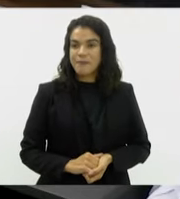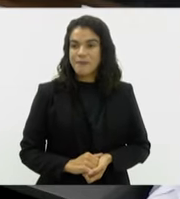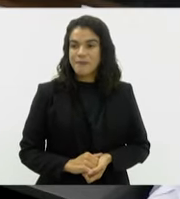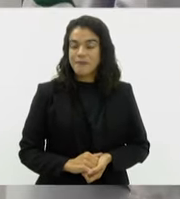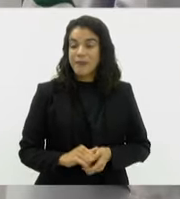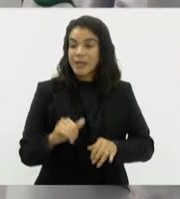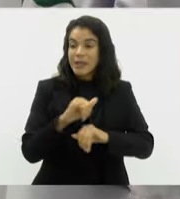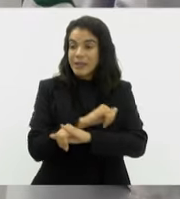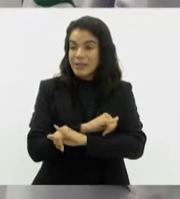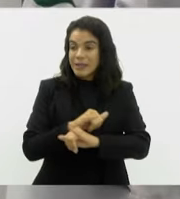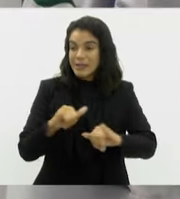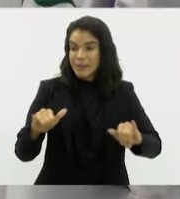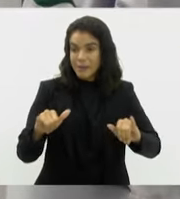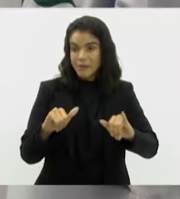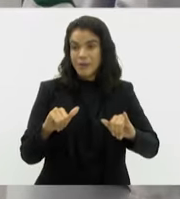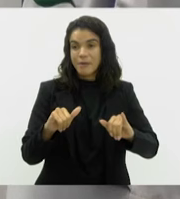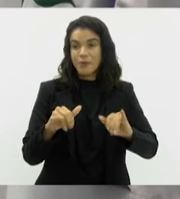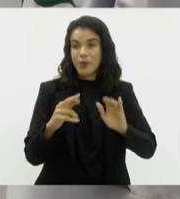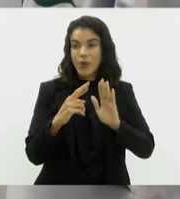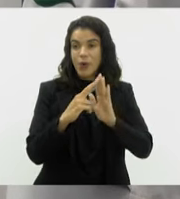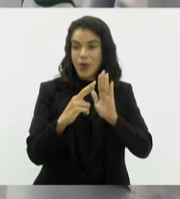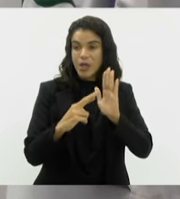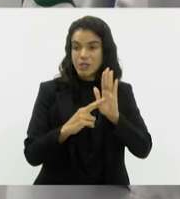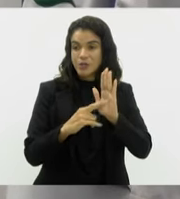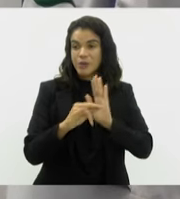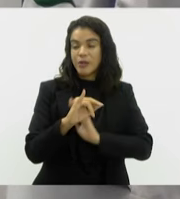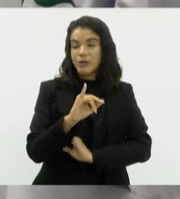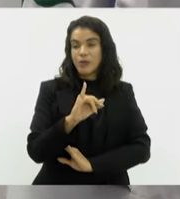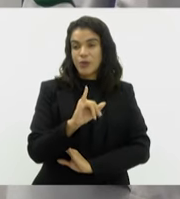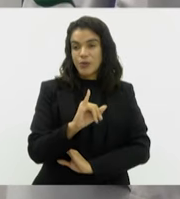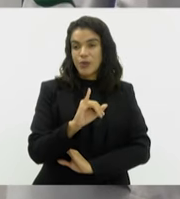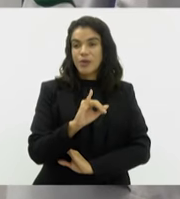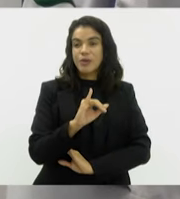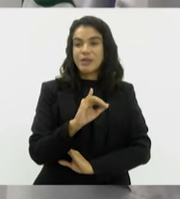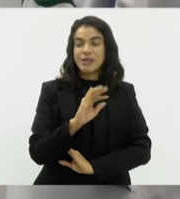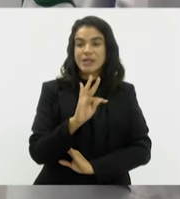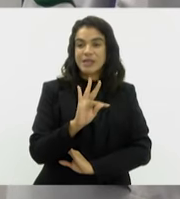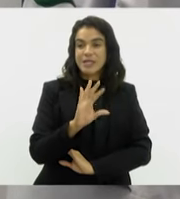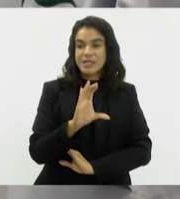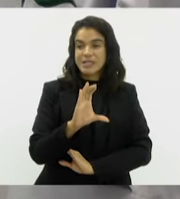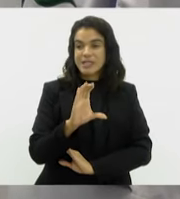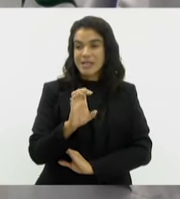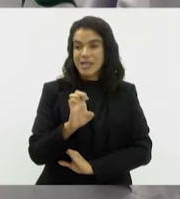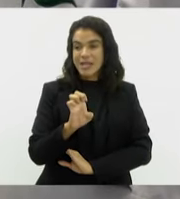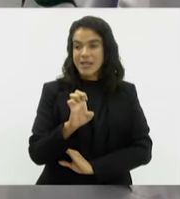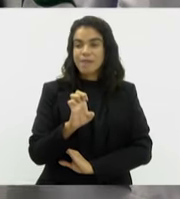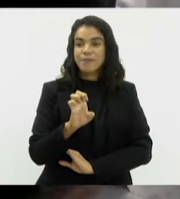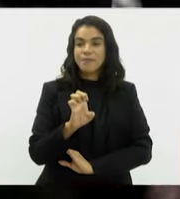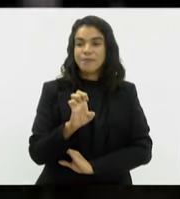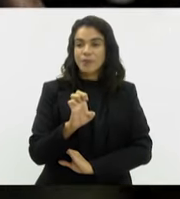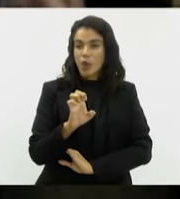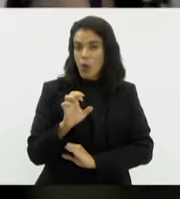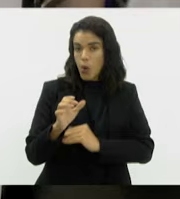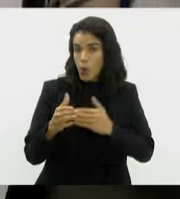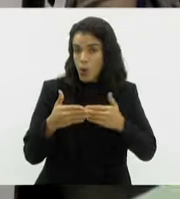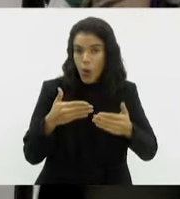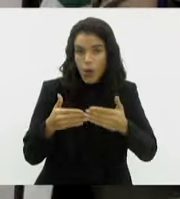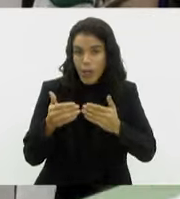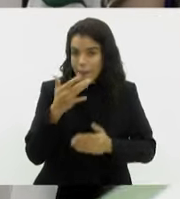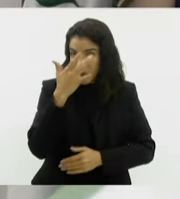Lembrando que o regimento do TCE, a Constituição Estadual diz que é prerrogativa de qualquer deputado, aliás, qualquer pessoa do